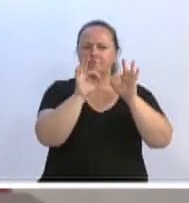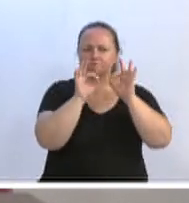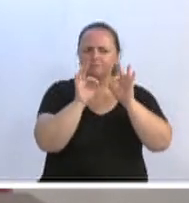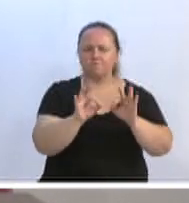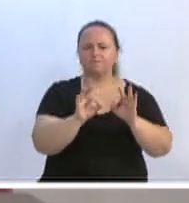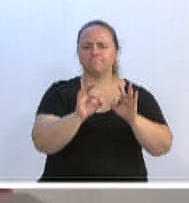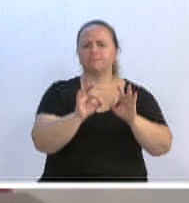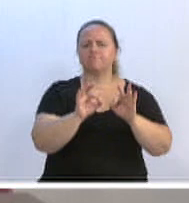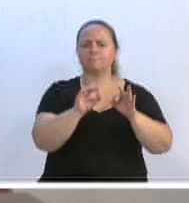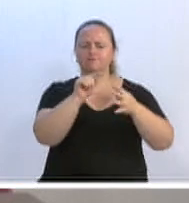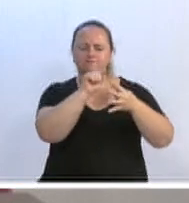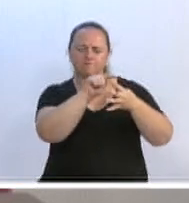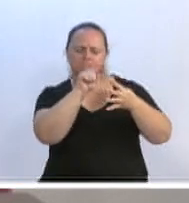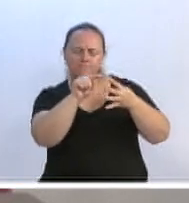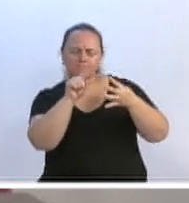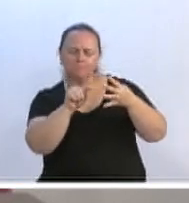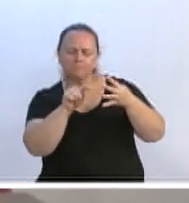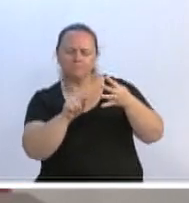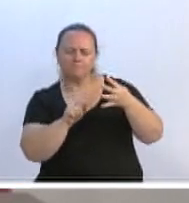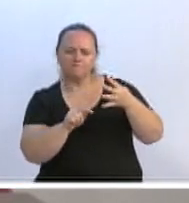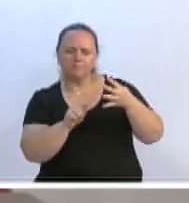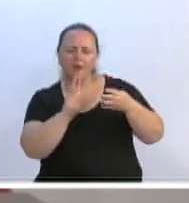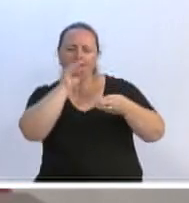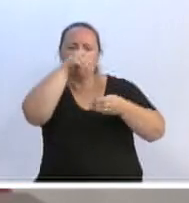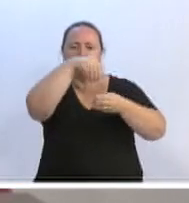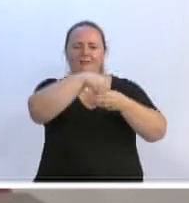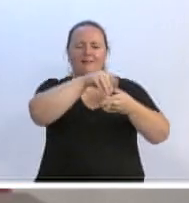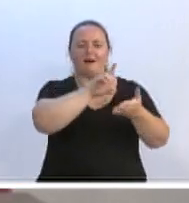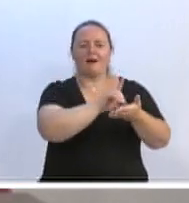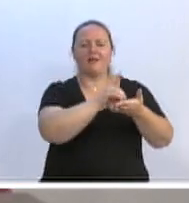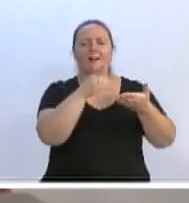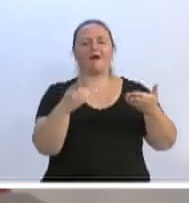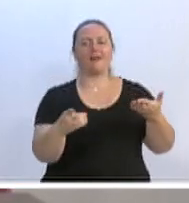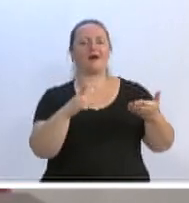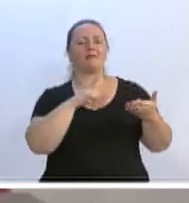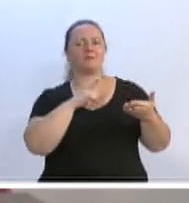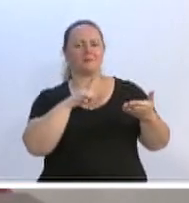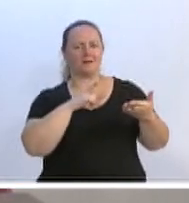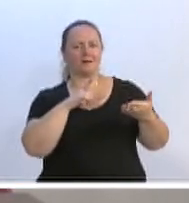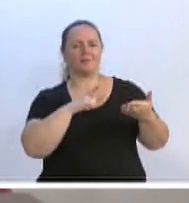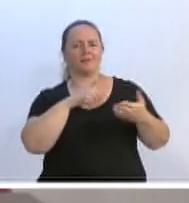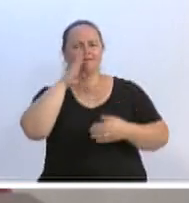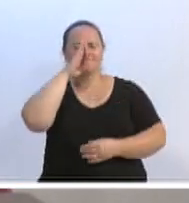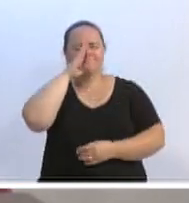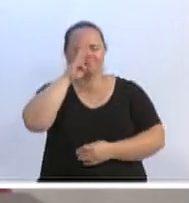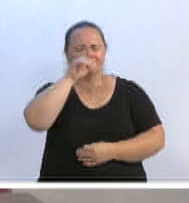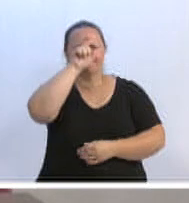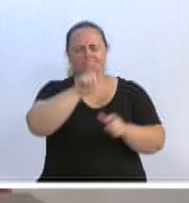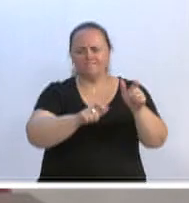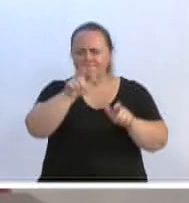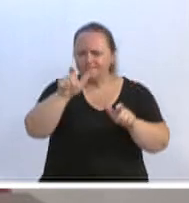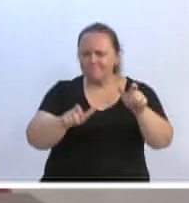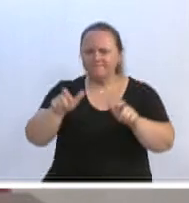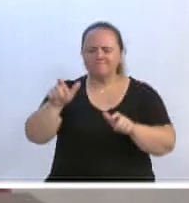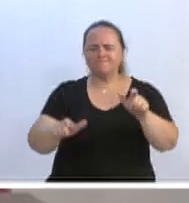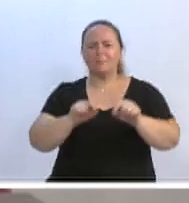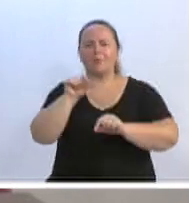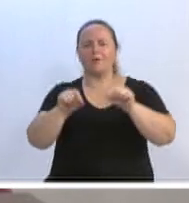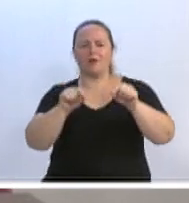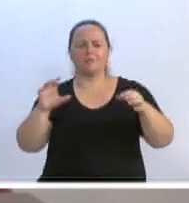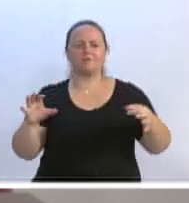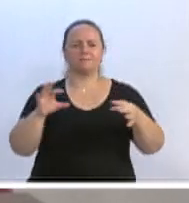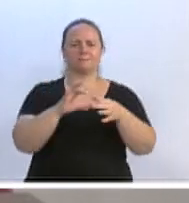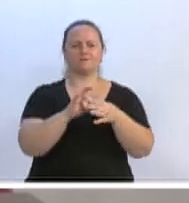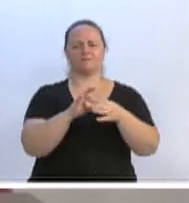aspectos fundamentais descritos na palavra de Deus, principalmente pautadas no Novo